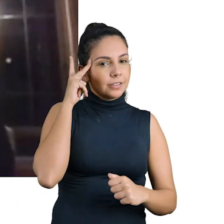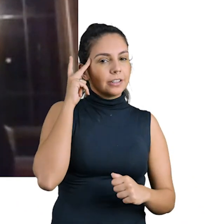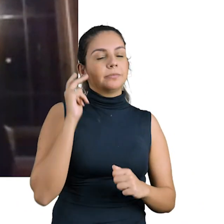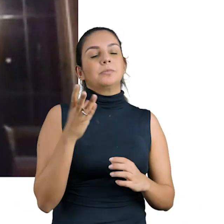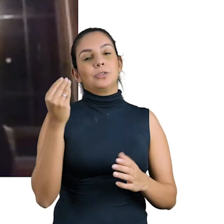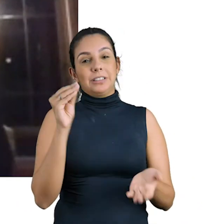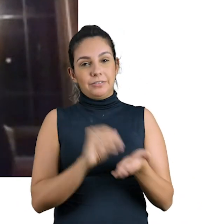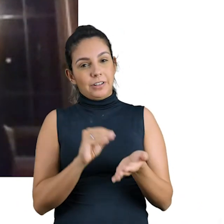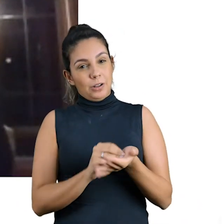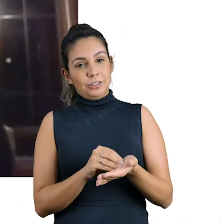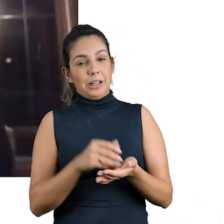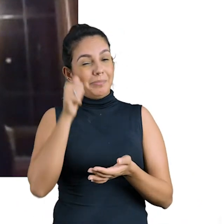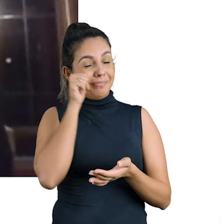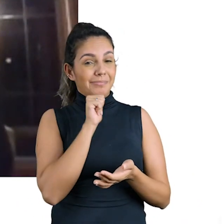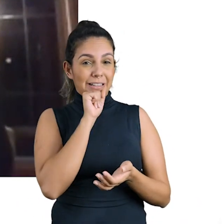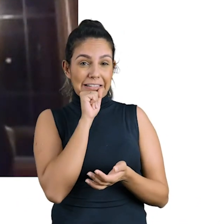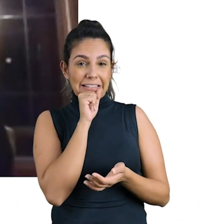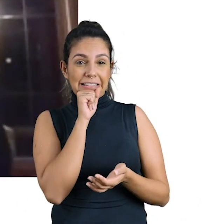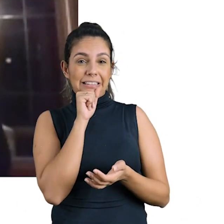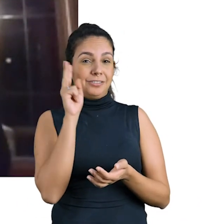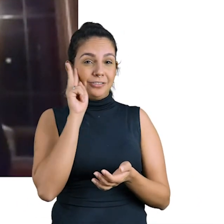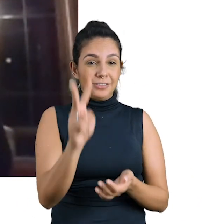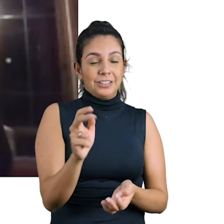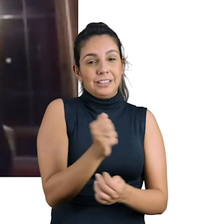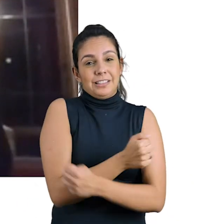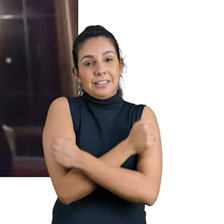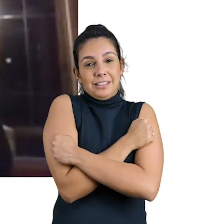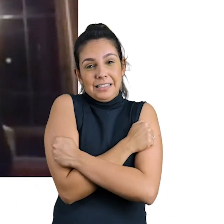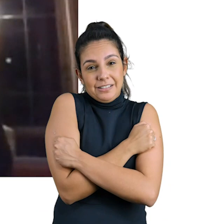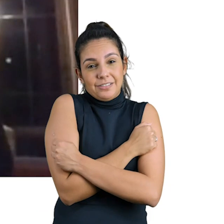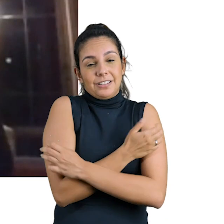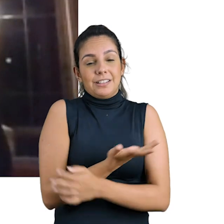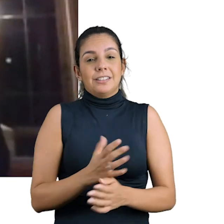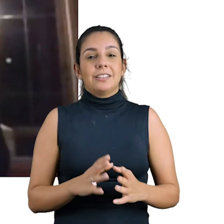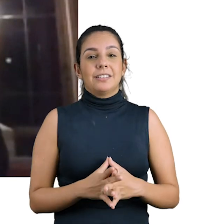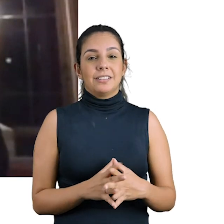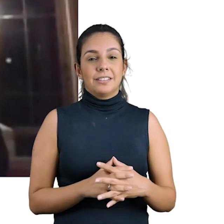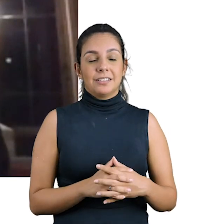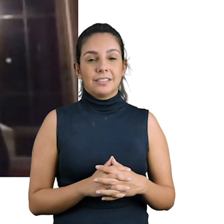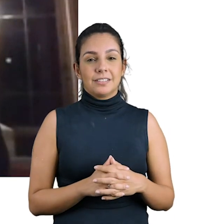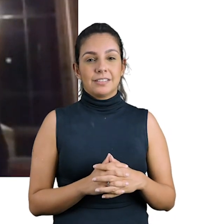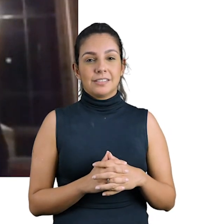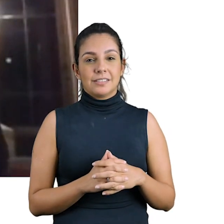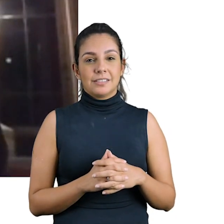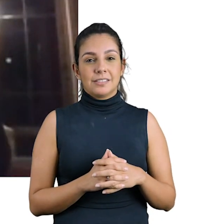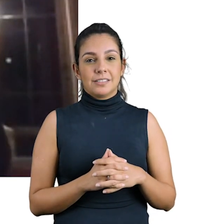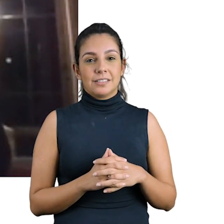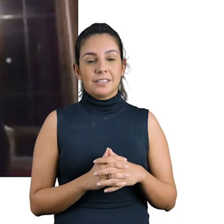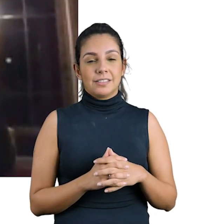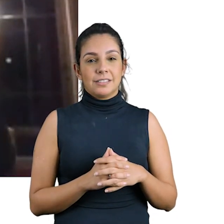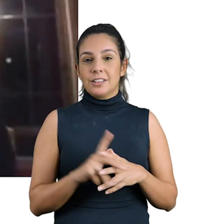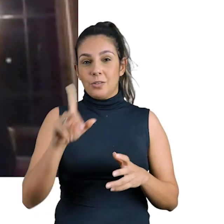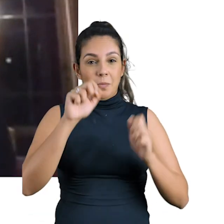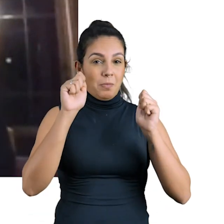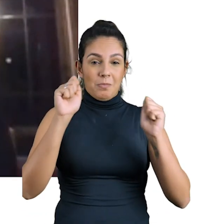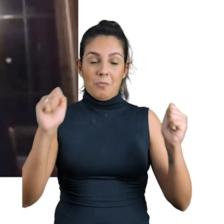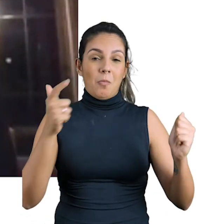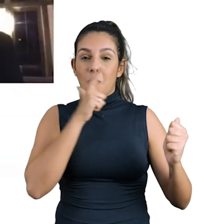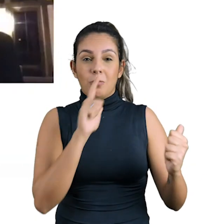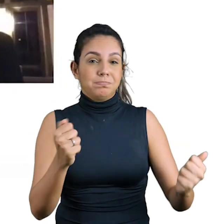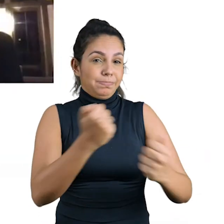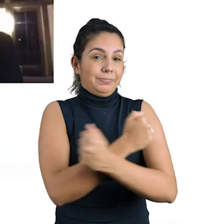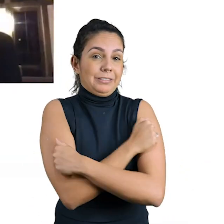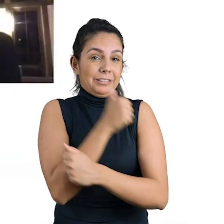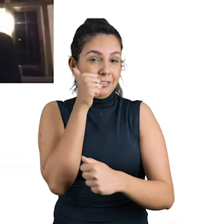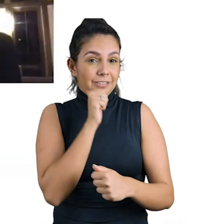muita falta, né? A minha mãe eu posso visitar, o meu médico deixa que eu a visite, né? Mas eu não posso abraçá-la.